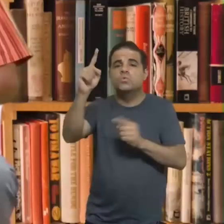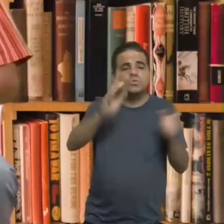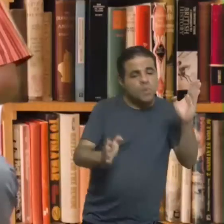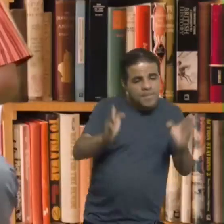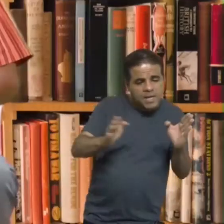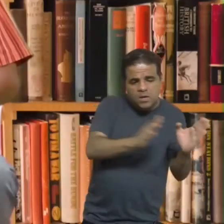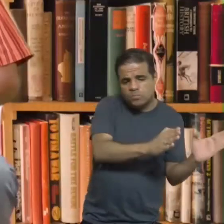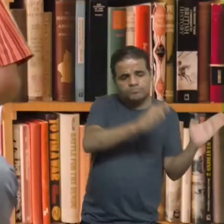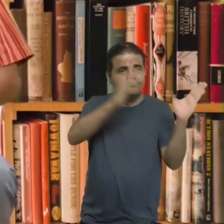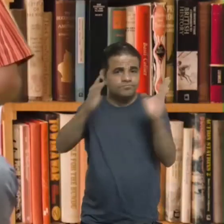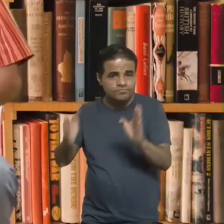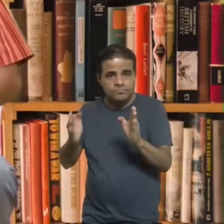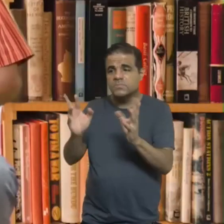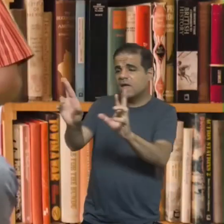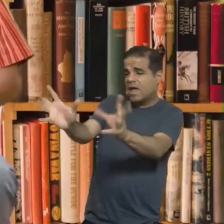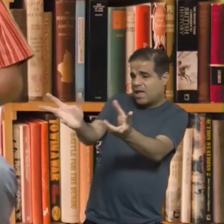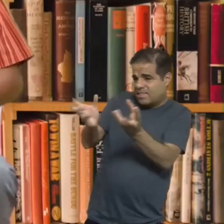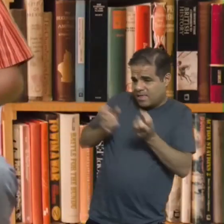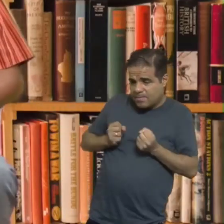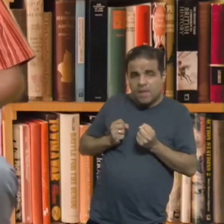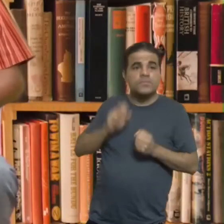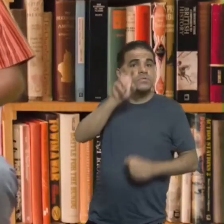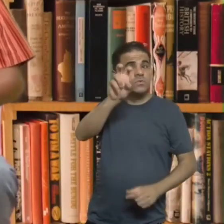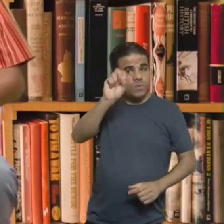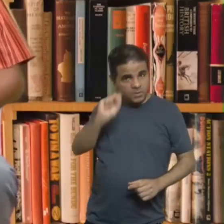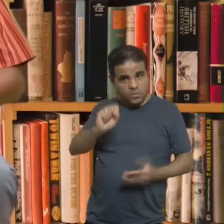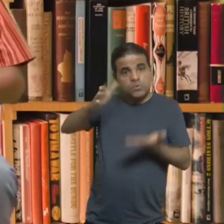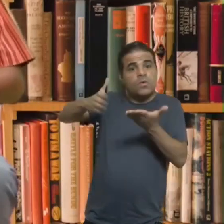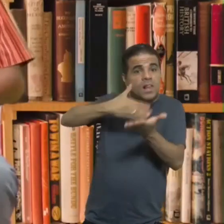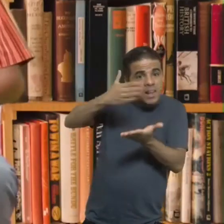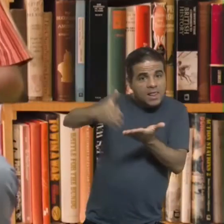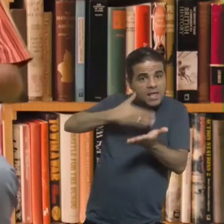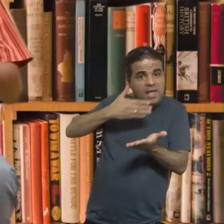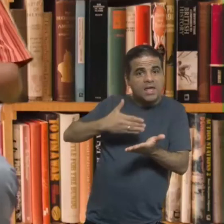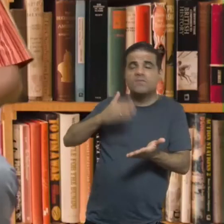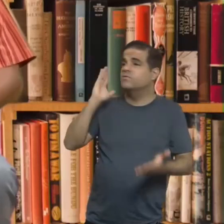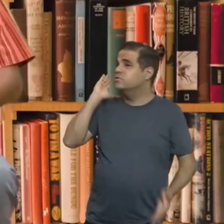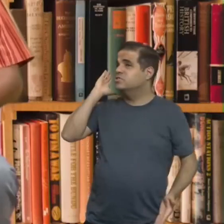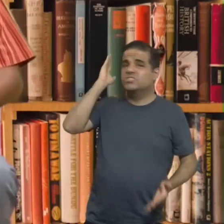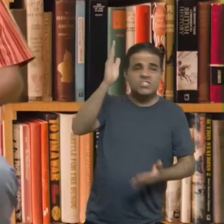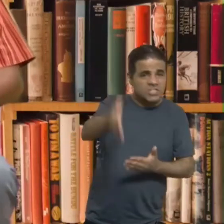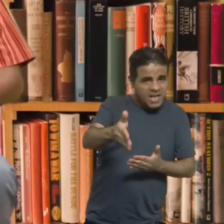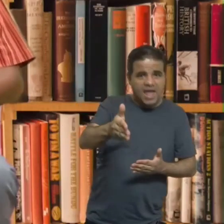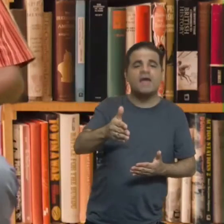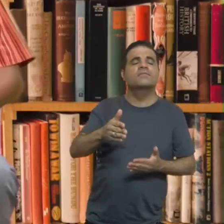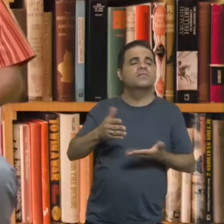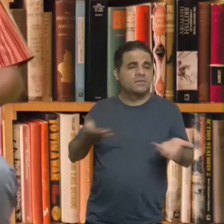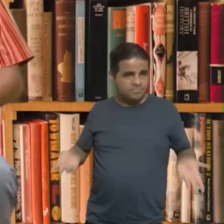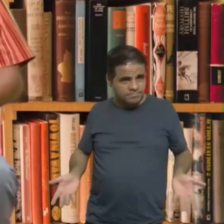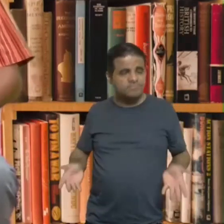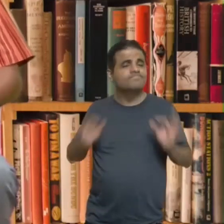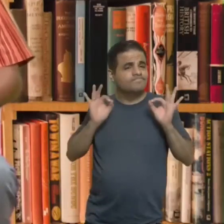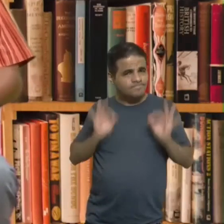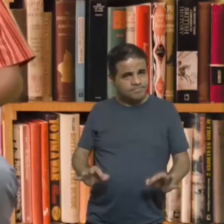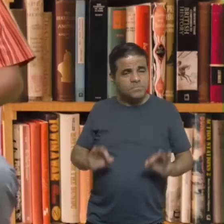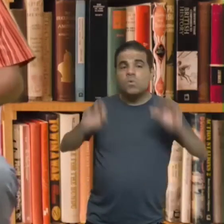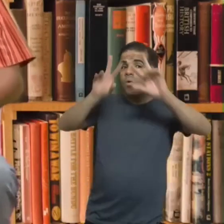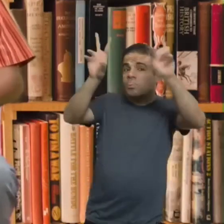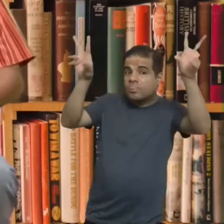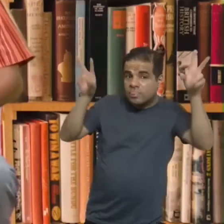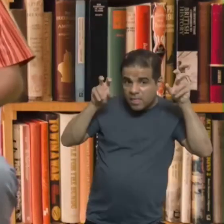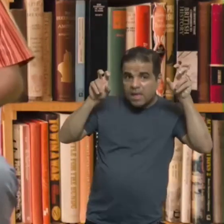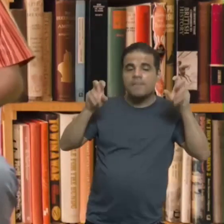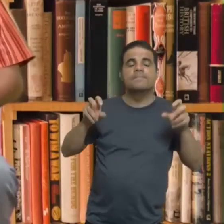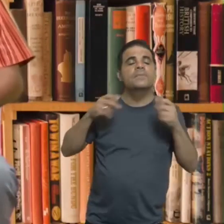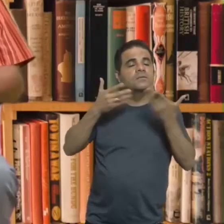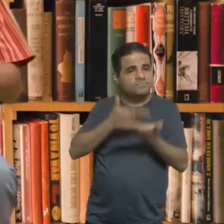último período recebemos cerca de cinquenta e oito livros que tratam direta ou indiretamente exatamente o tema